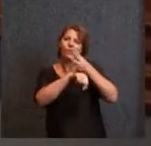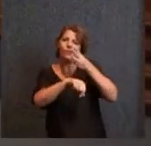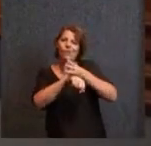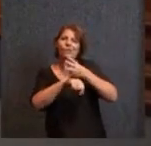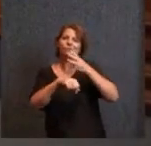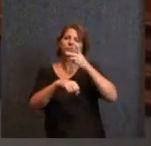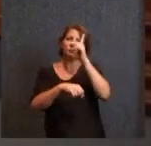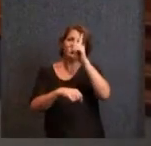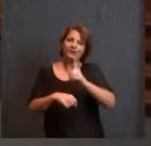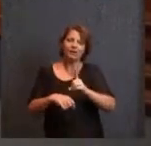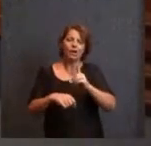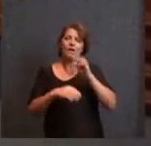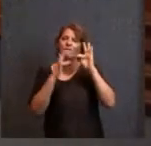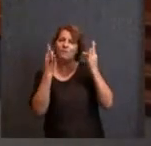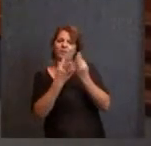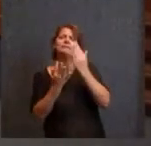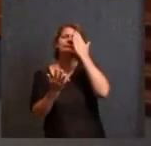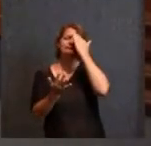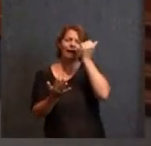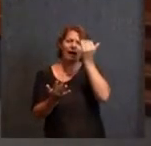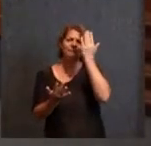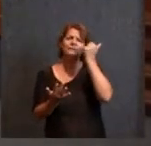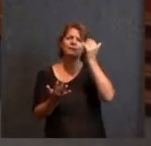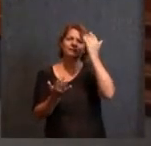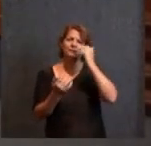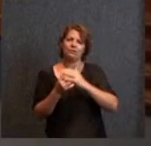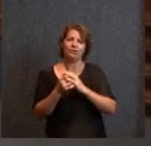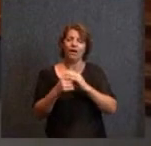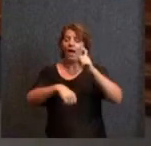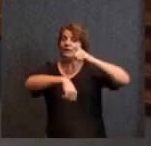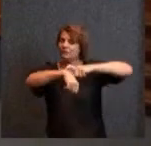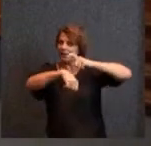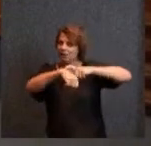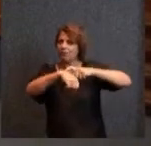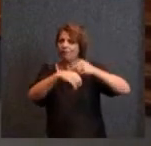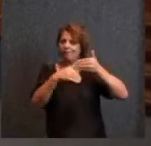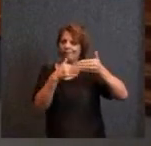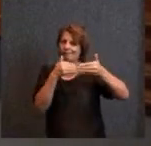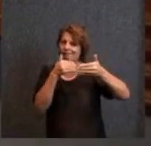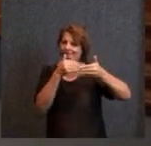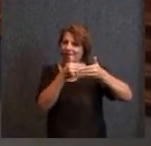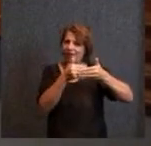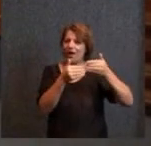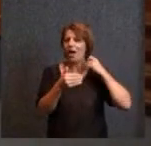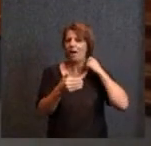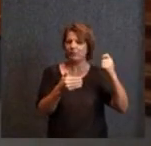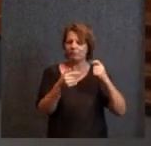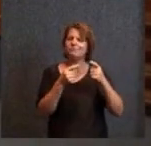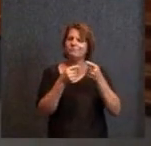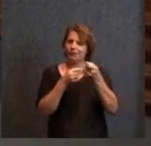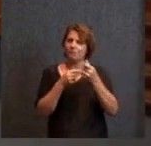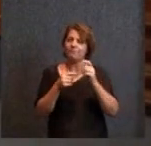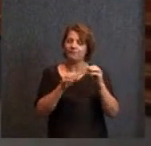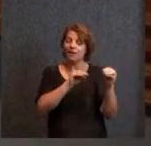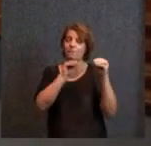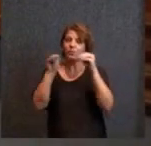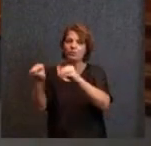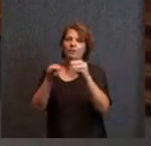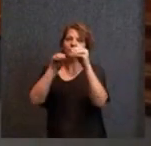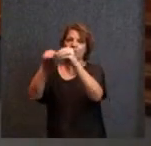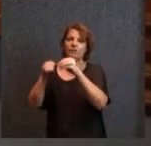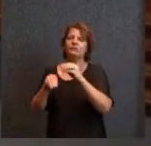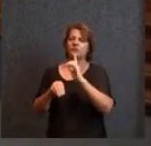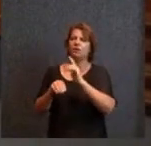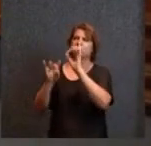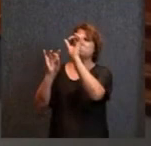entre março e abril, portanto, um tempo curto no espaço alugado para passar para um novo espaço. Todas com a